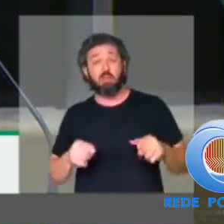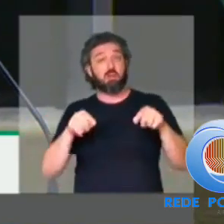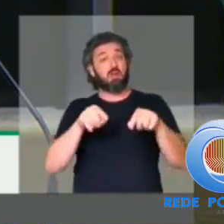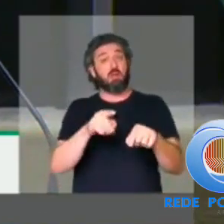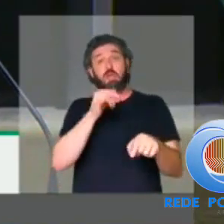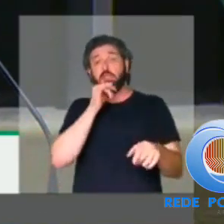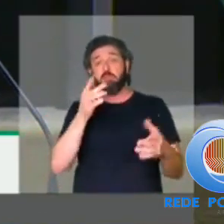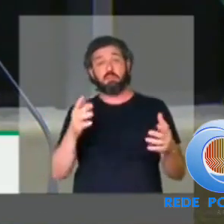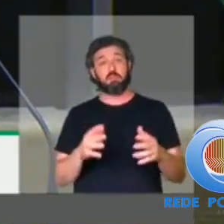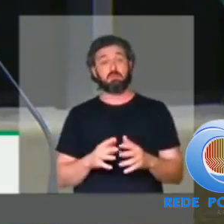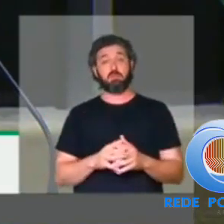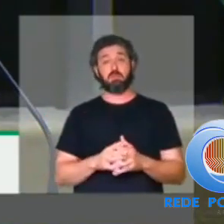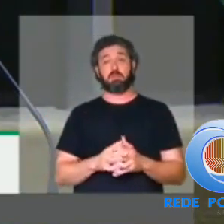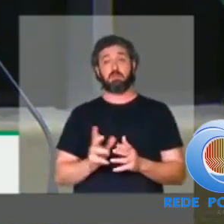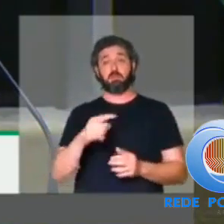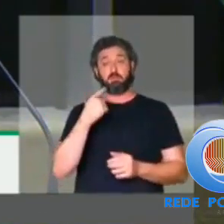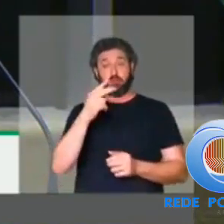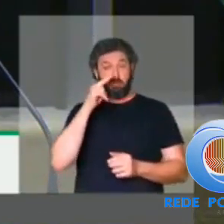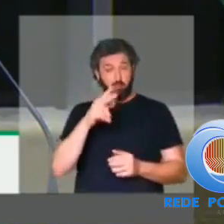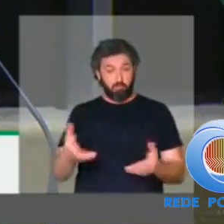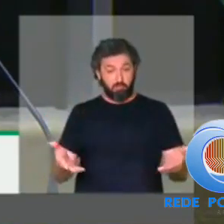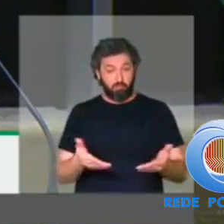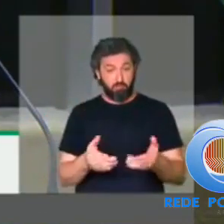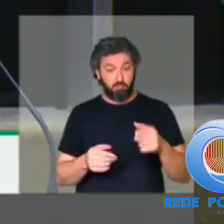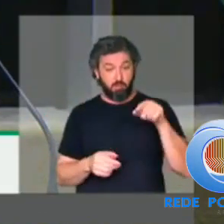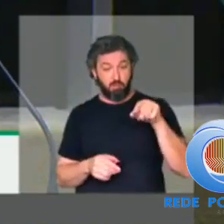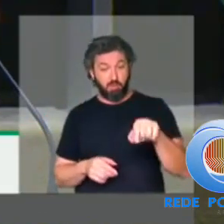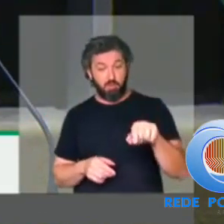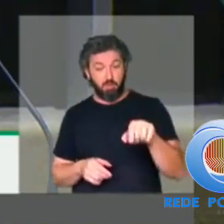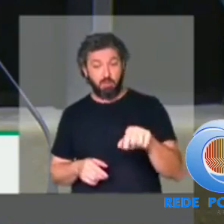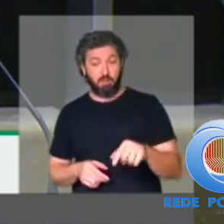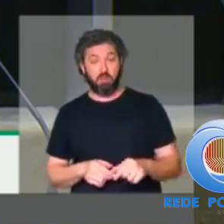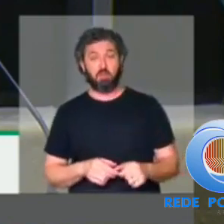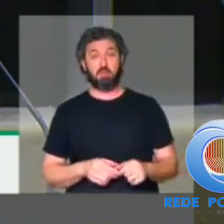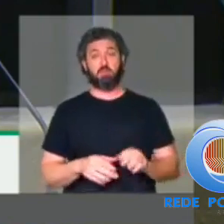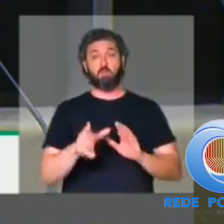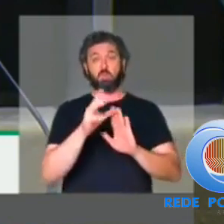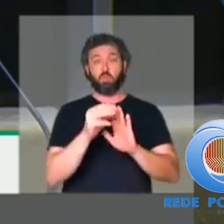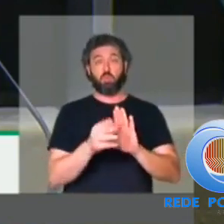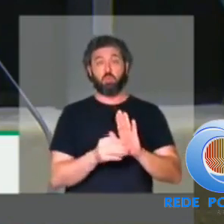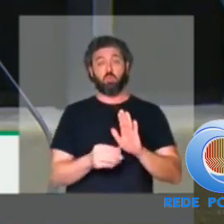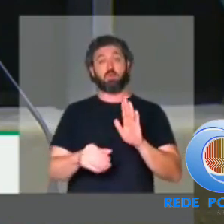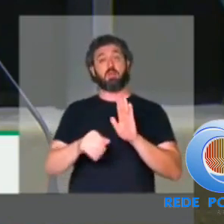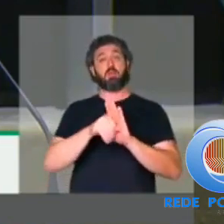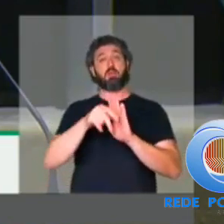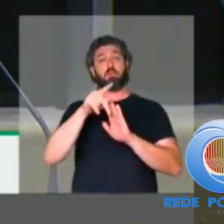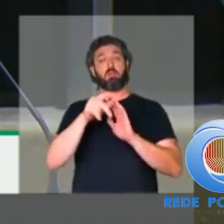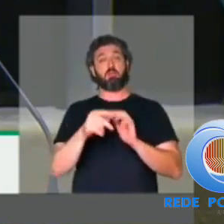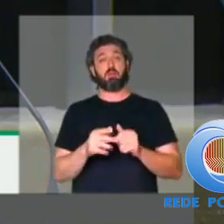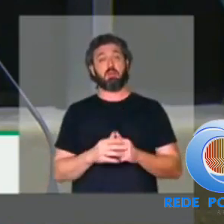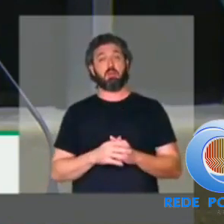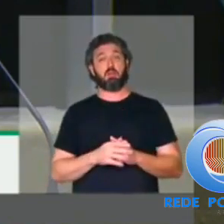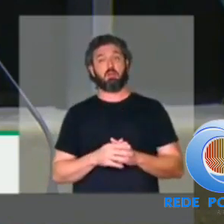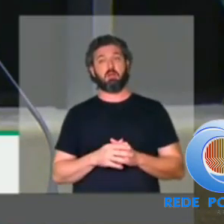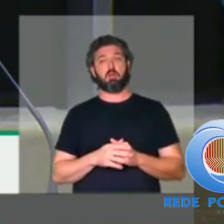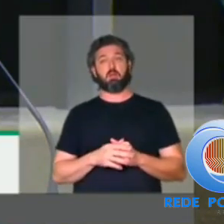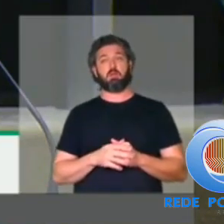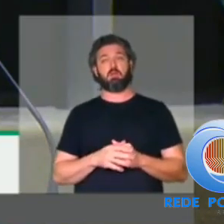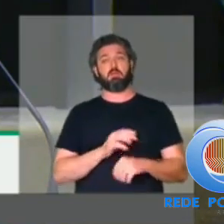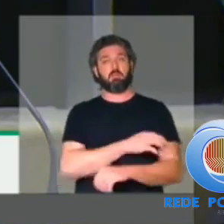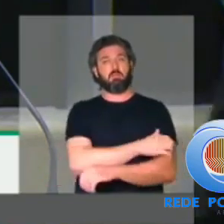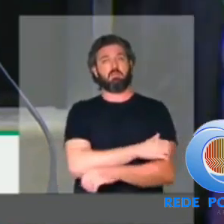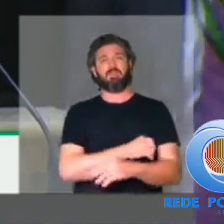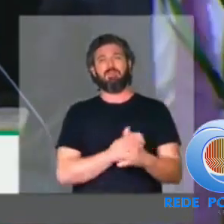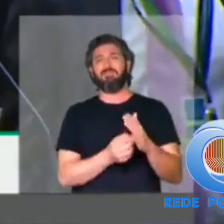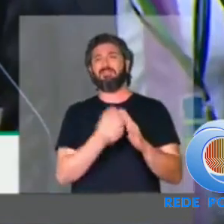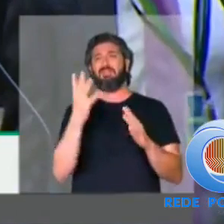que, infelizmente, nós estamos verificando no conteúdo dessa medida provisória. Não obstante